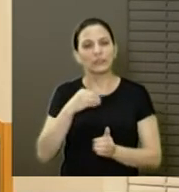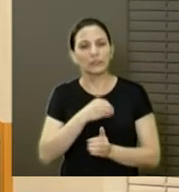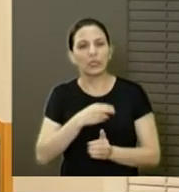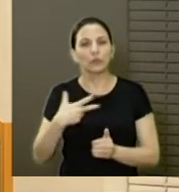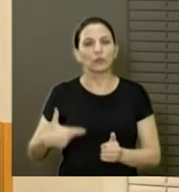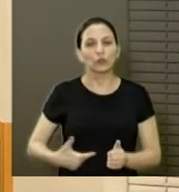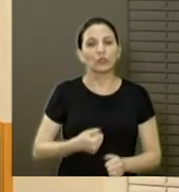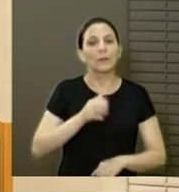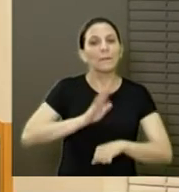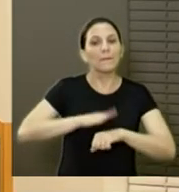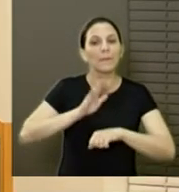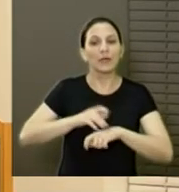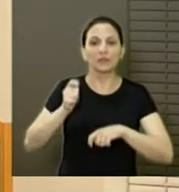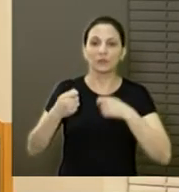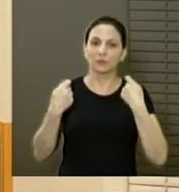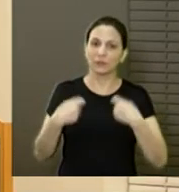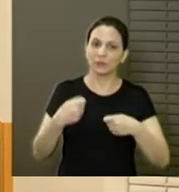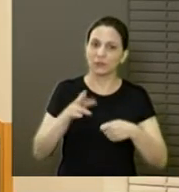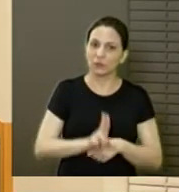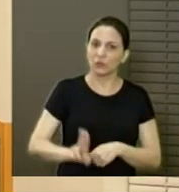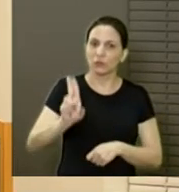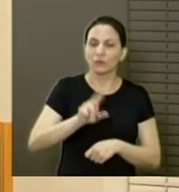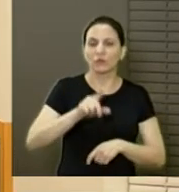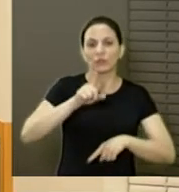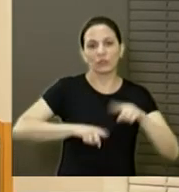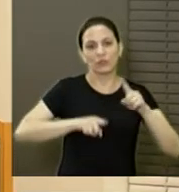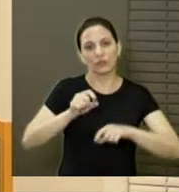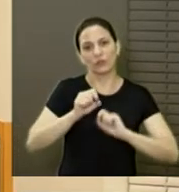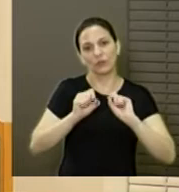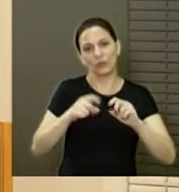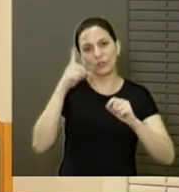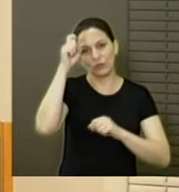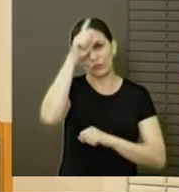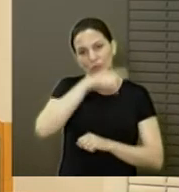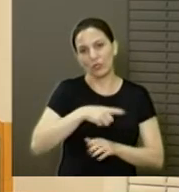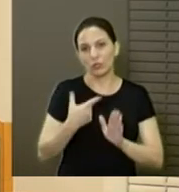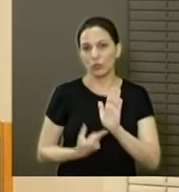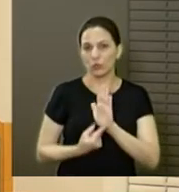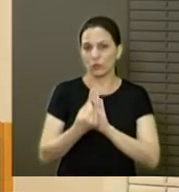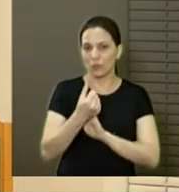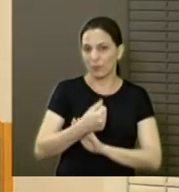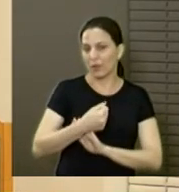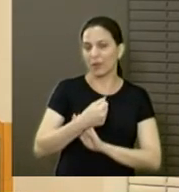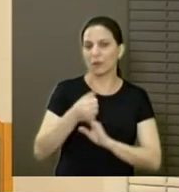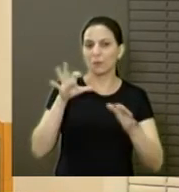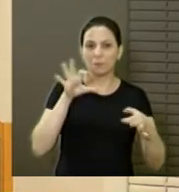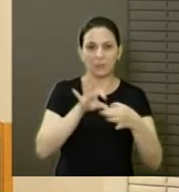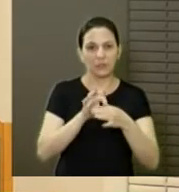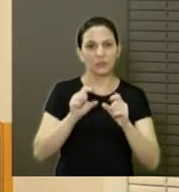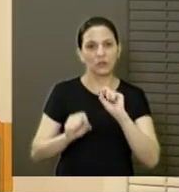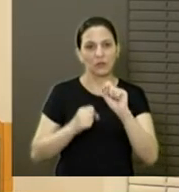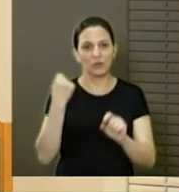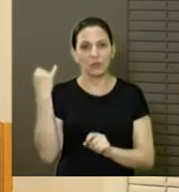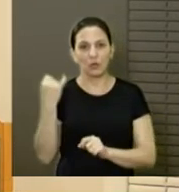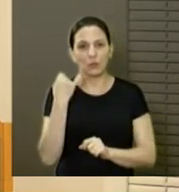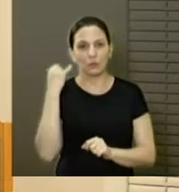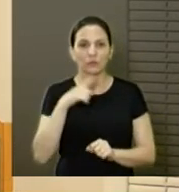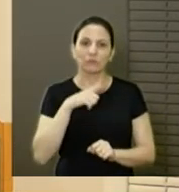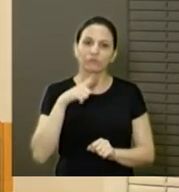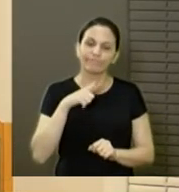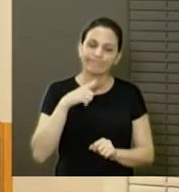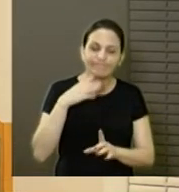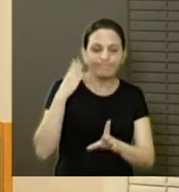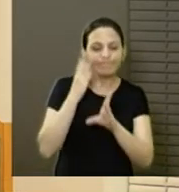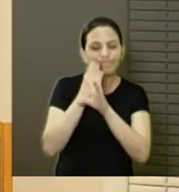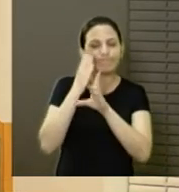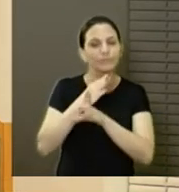mais. Estão utilizando a criatividade para lidar com as dificuldades de orçamento e a parceria é uma das soluções imediatas